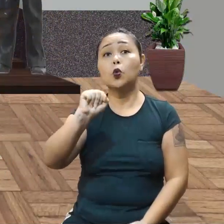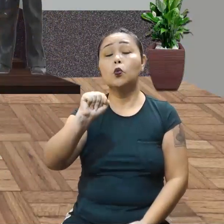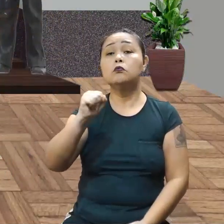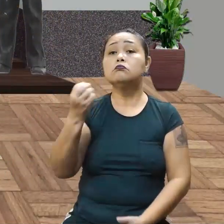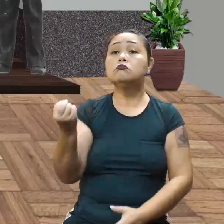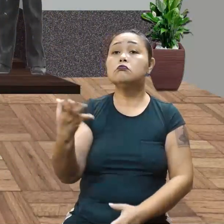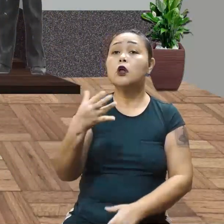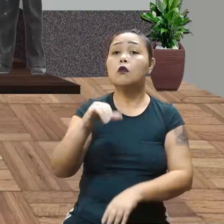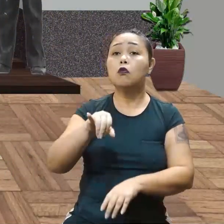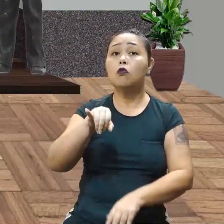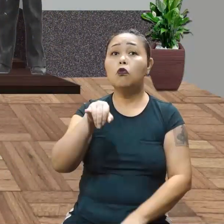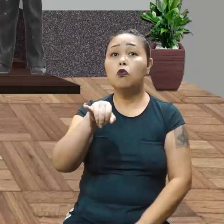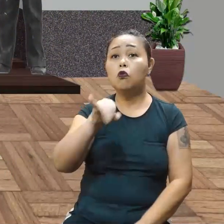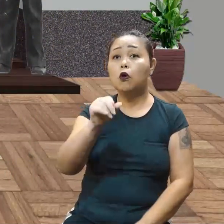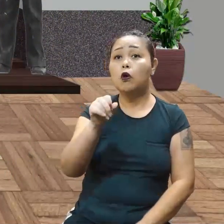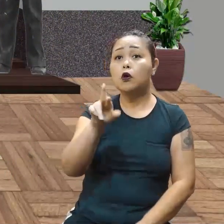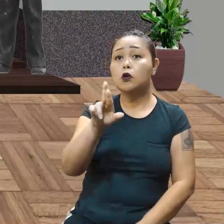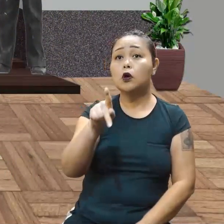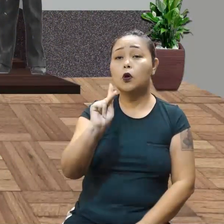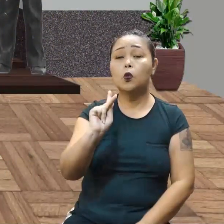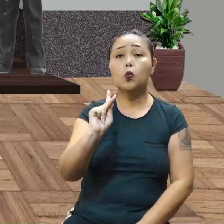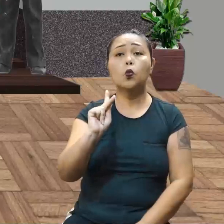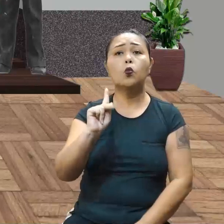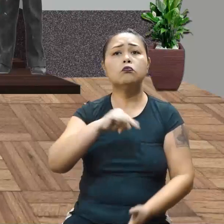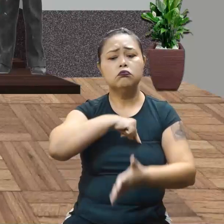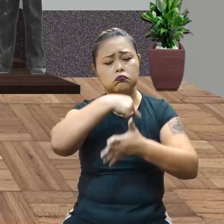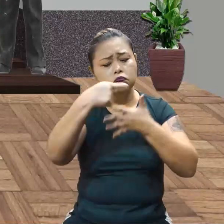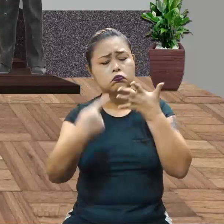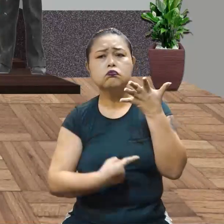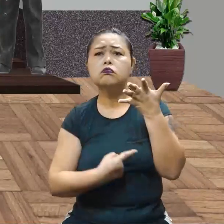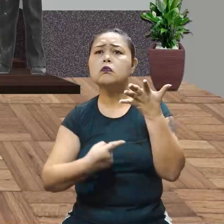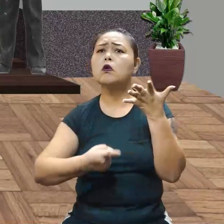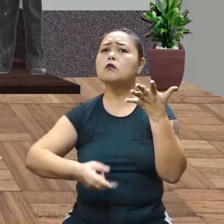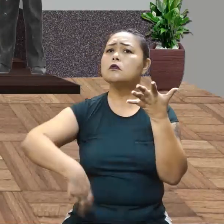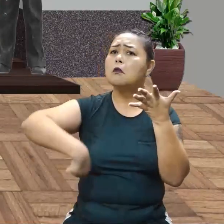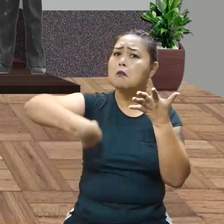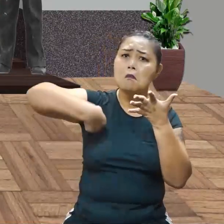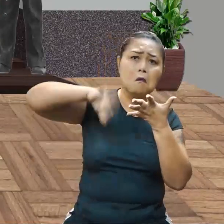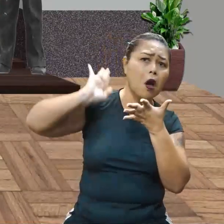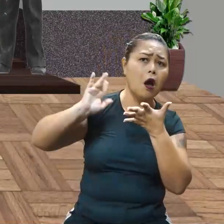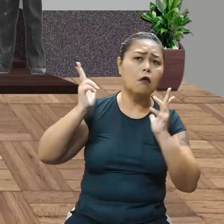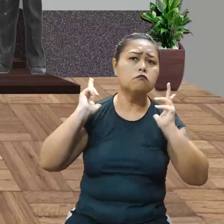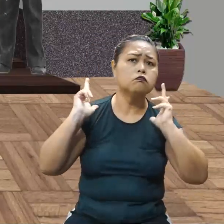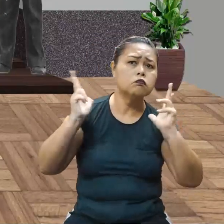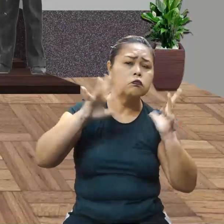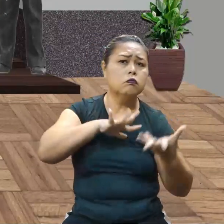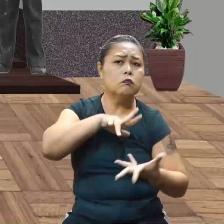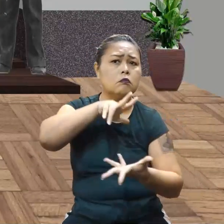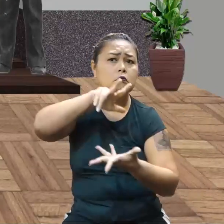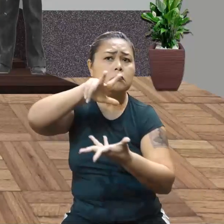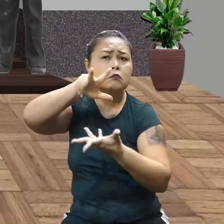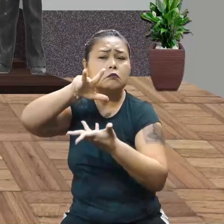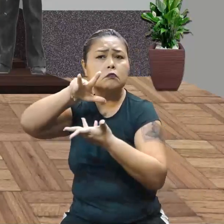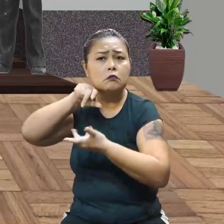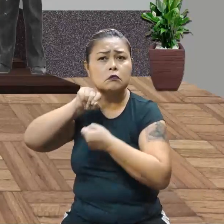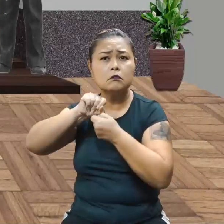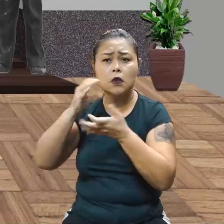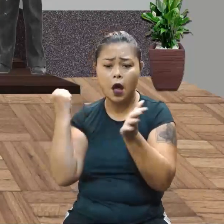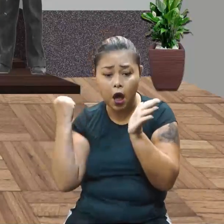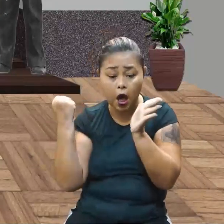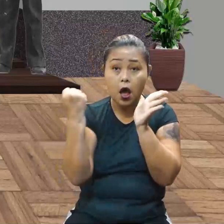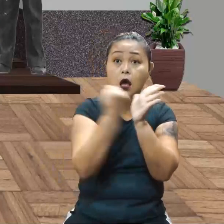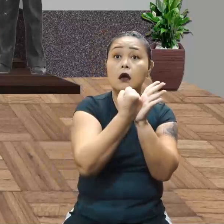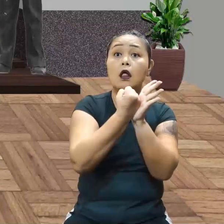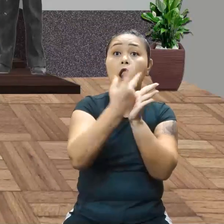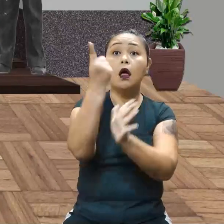suas aventuras. Ele vai ser considerado um dos 5 maiores aventureiros do mundo. Vai ser colocado lá, registrado